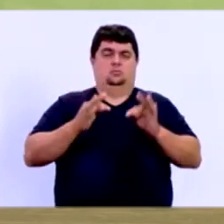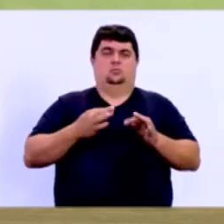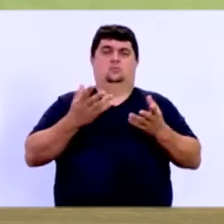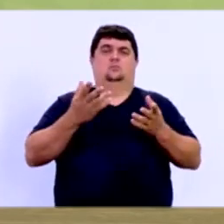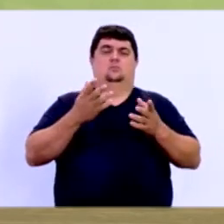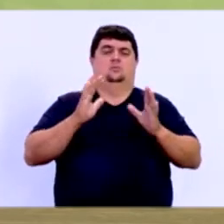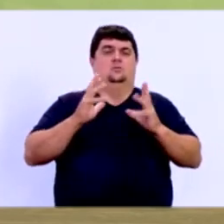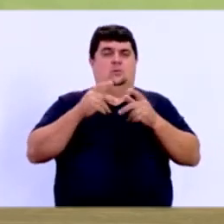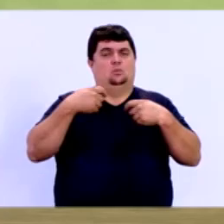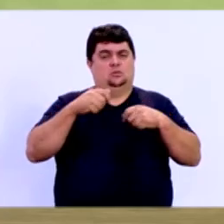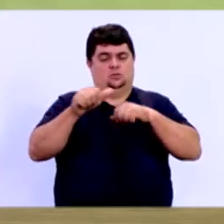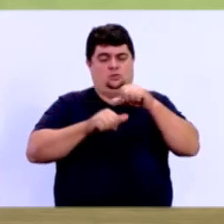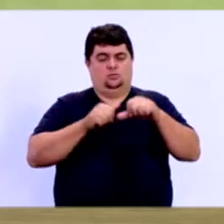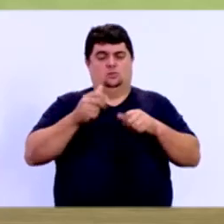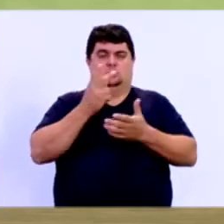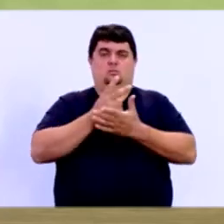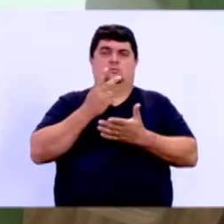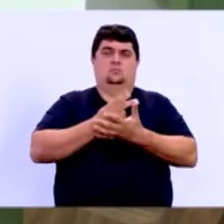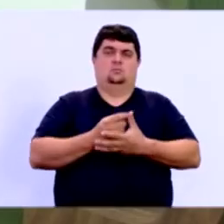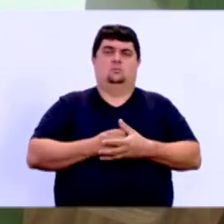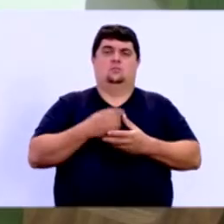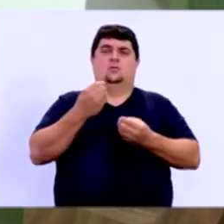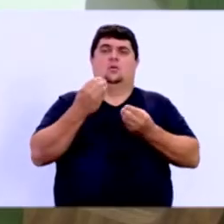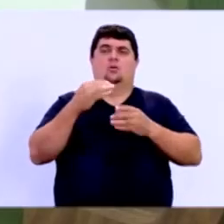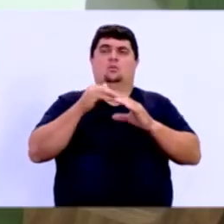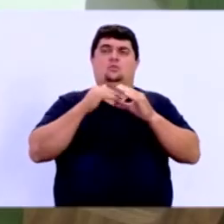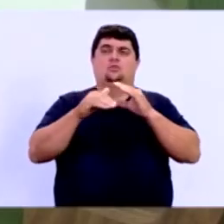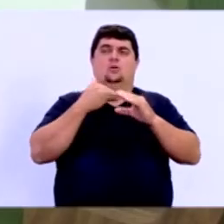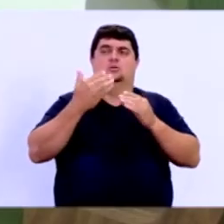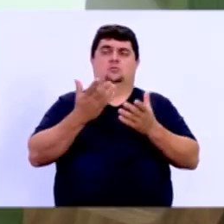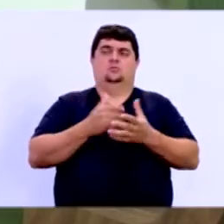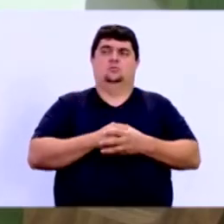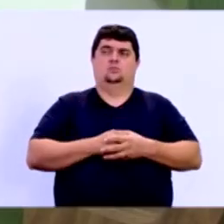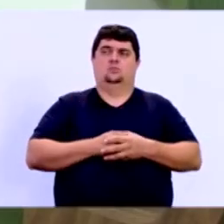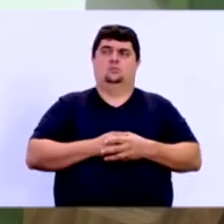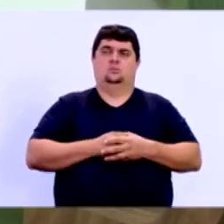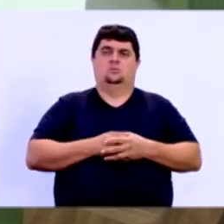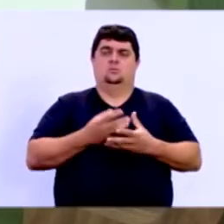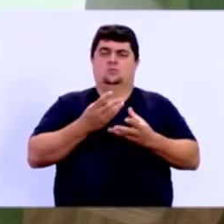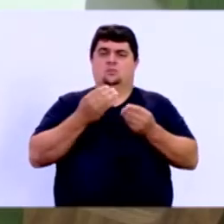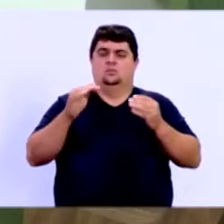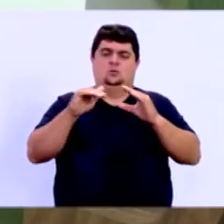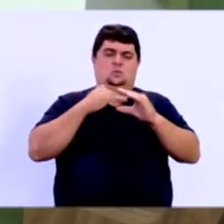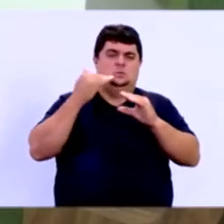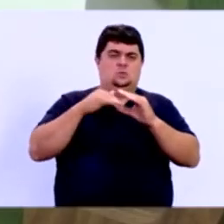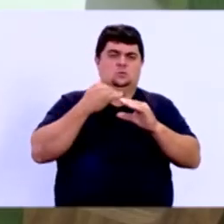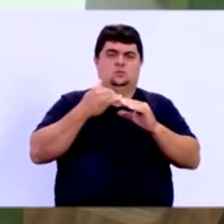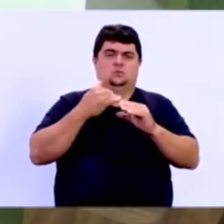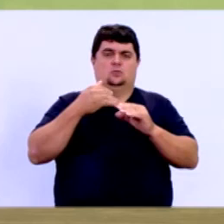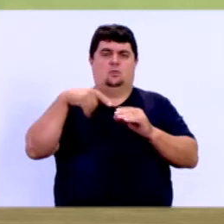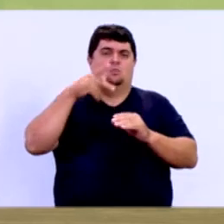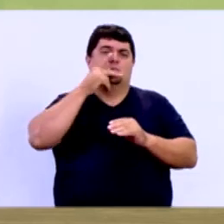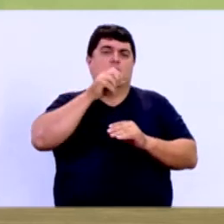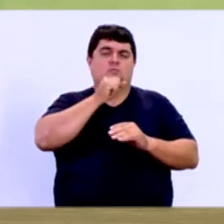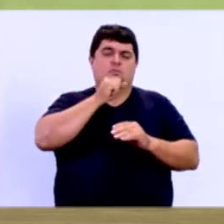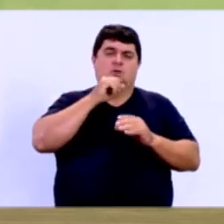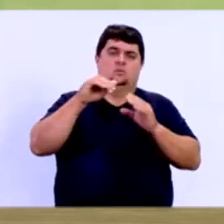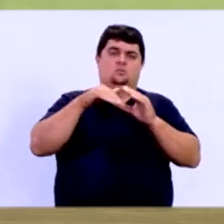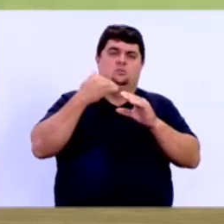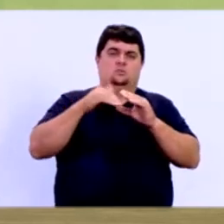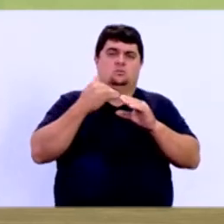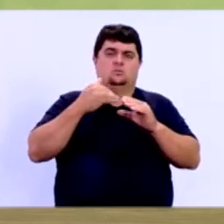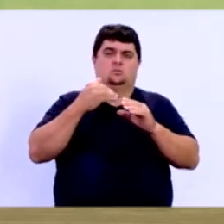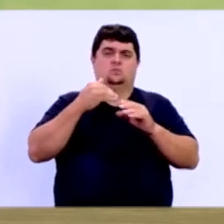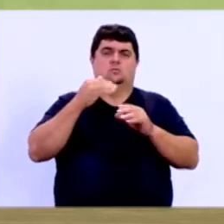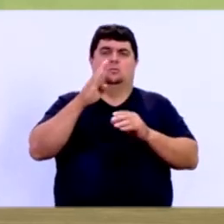e tudo mais. Legal, legal. Como está o nosso chat, professor? Bem movimentada, o pessoal aqui do Zona Norte comentando bastante, né? O pessoal